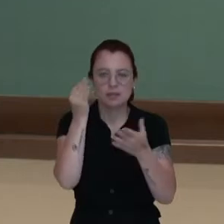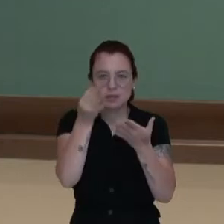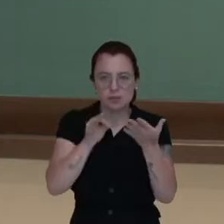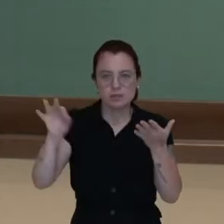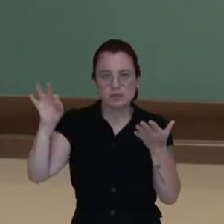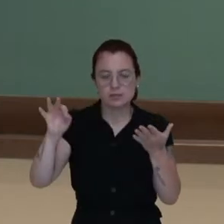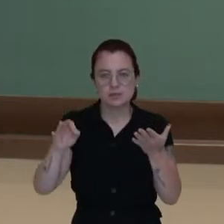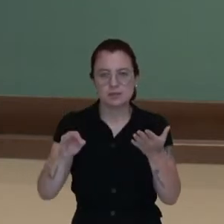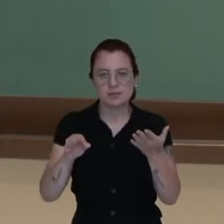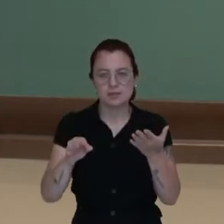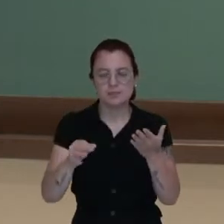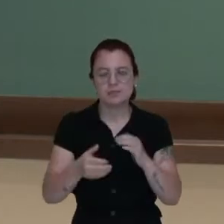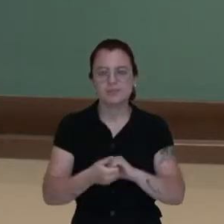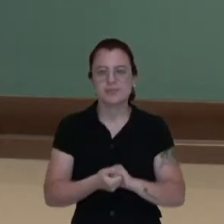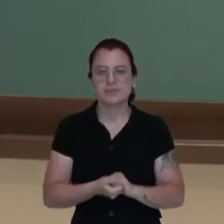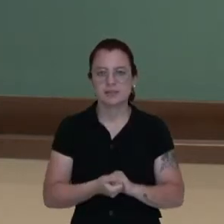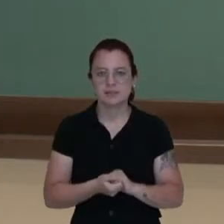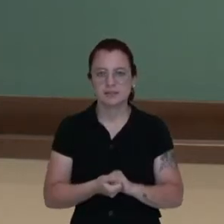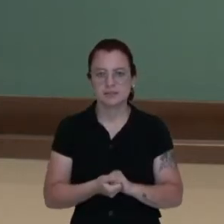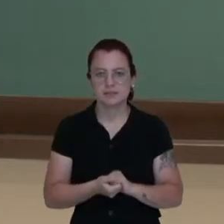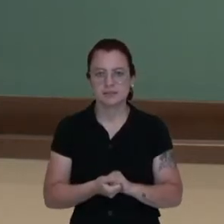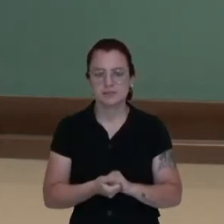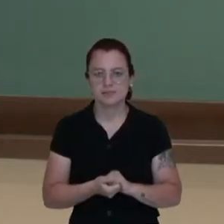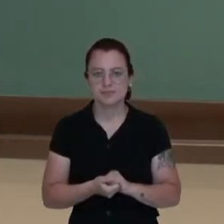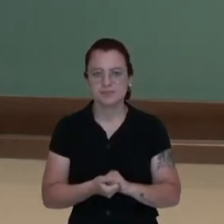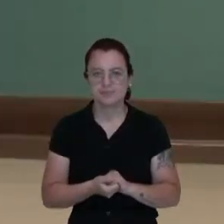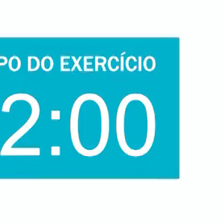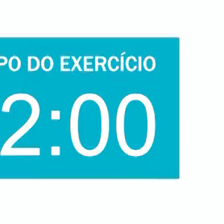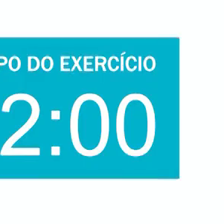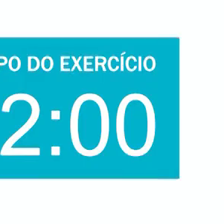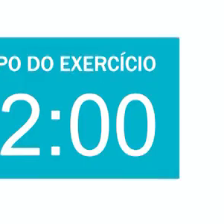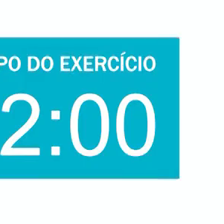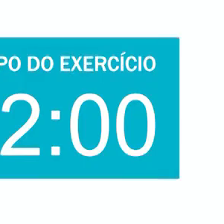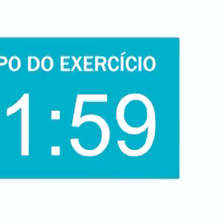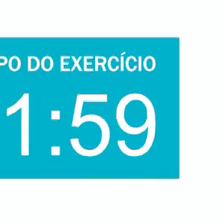vocês conseguiram captar todas as ideias desse conteúdo.